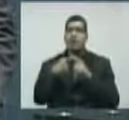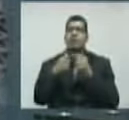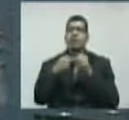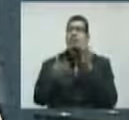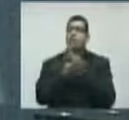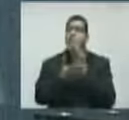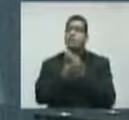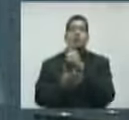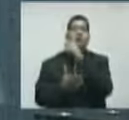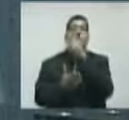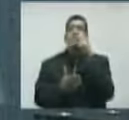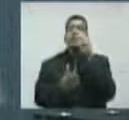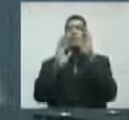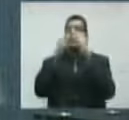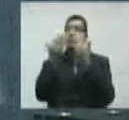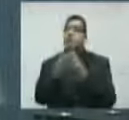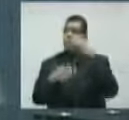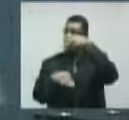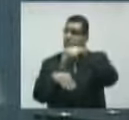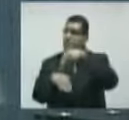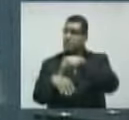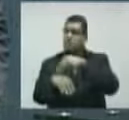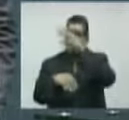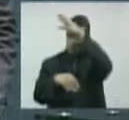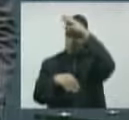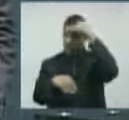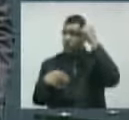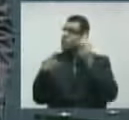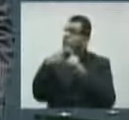faltando merenda escolar nas escolas do município de Manaus.